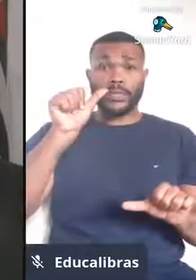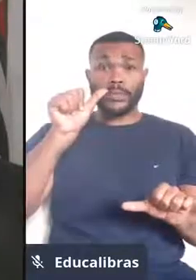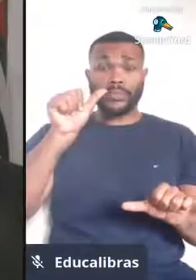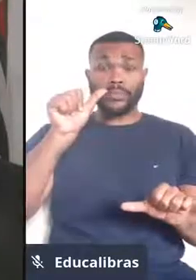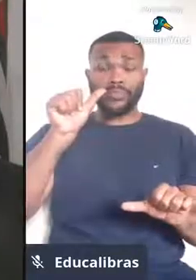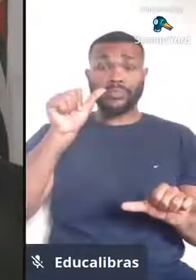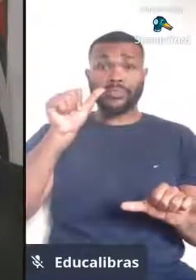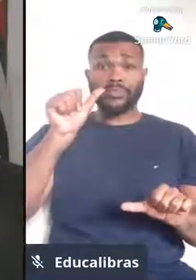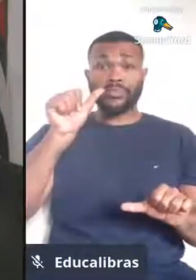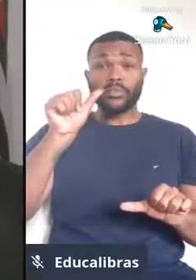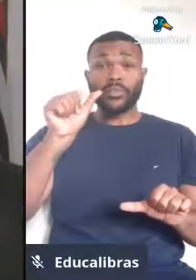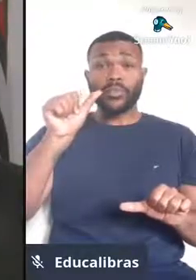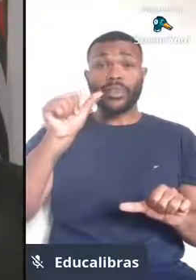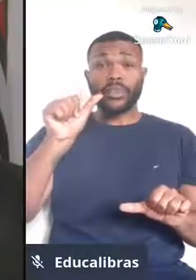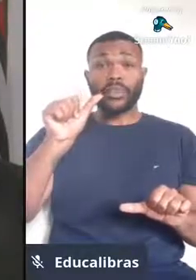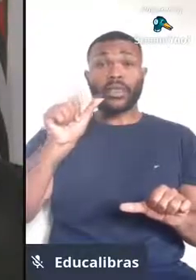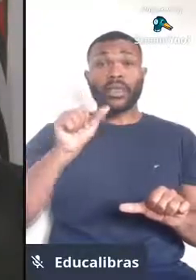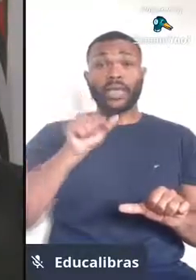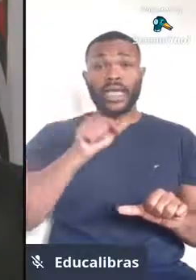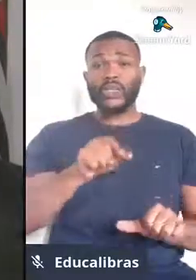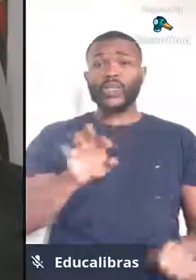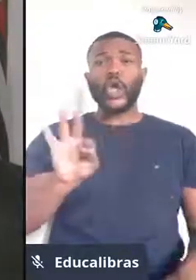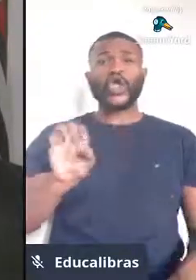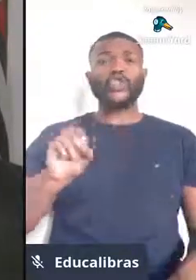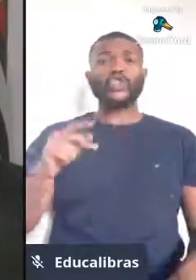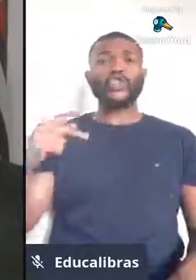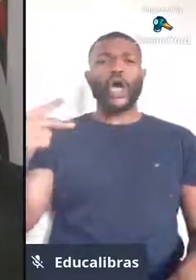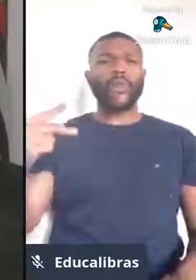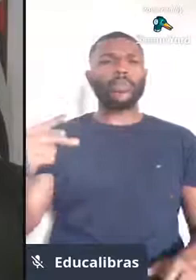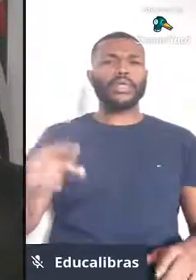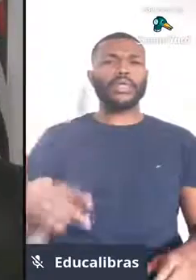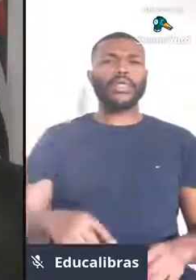uma coisa tópica, ou que é uma coisa,